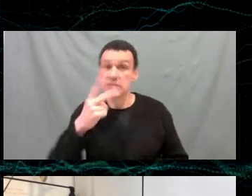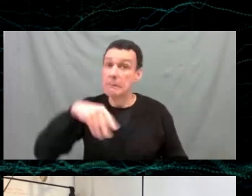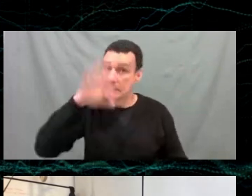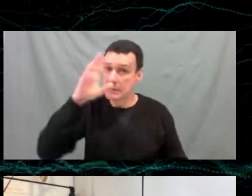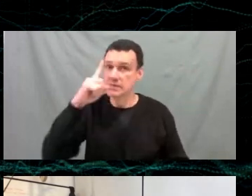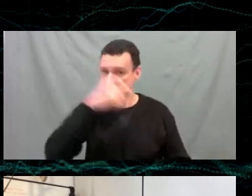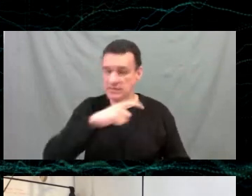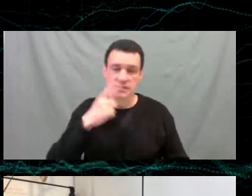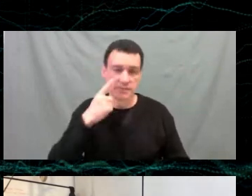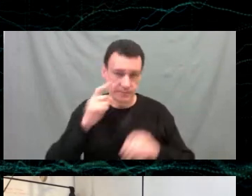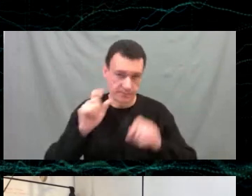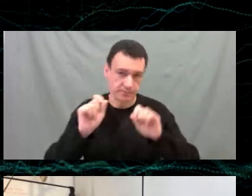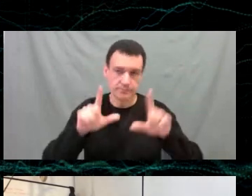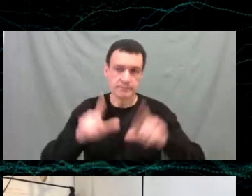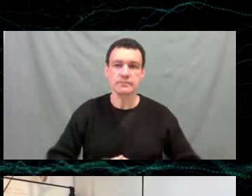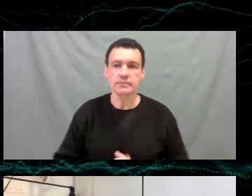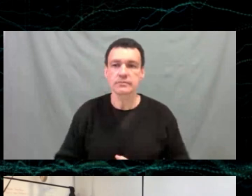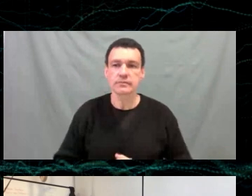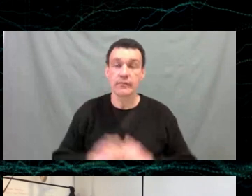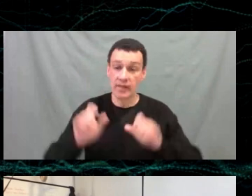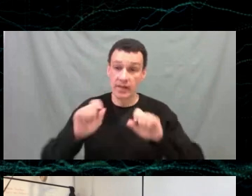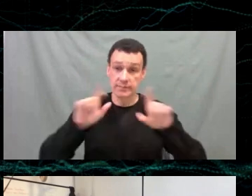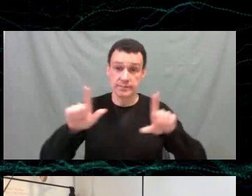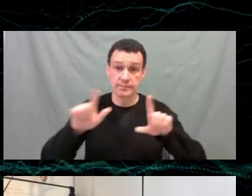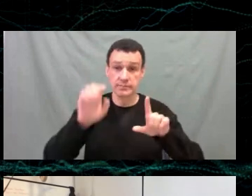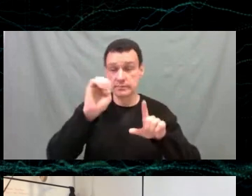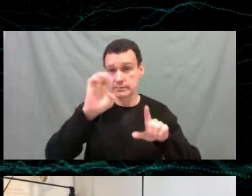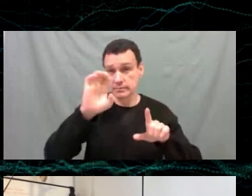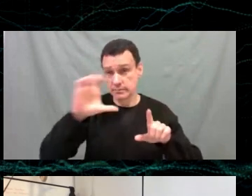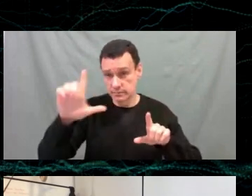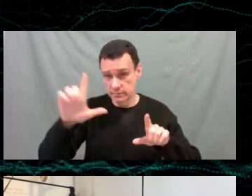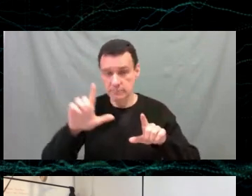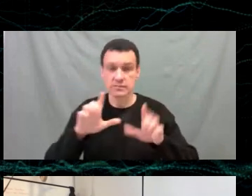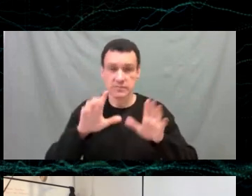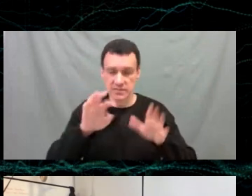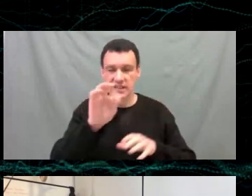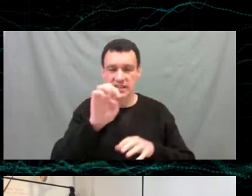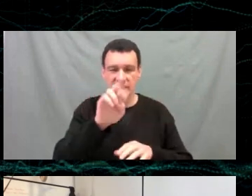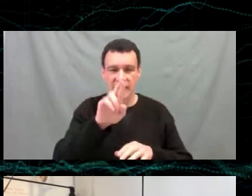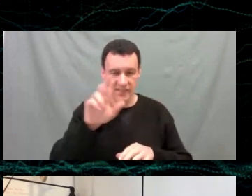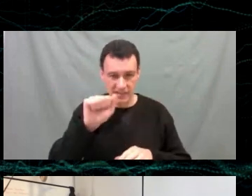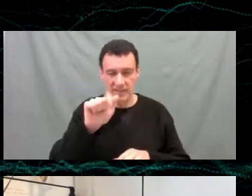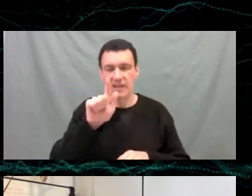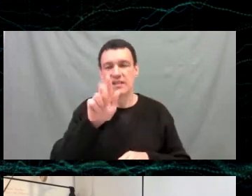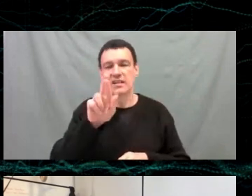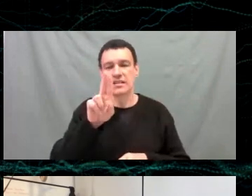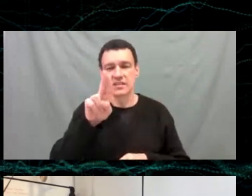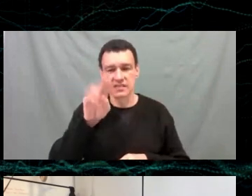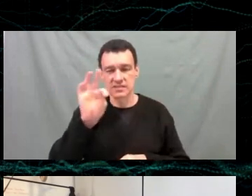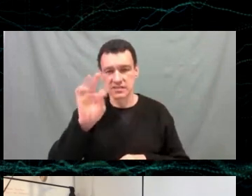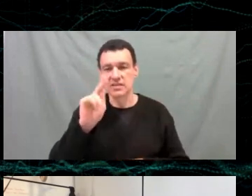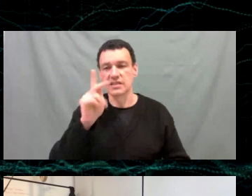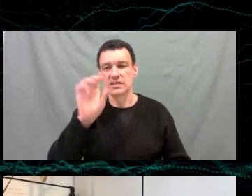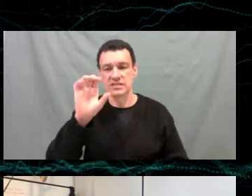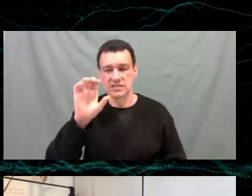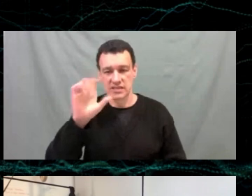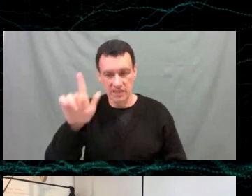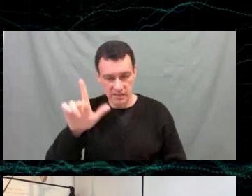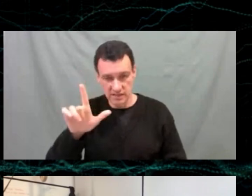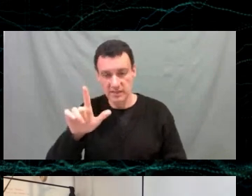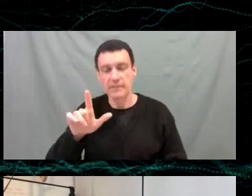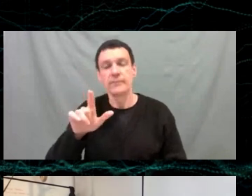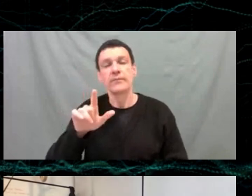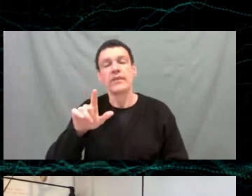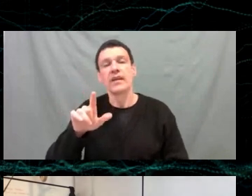Se eu abrir aqui o EC2 do TerraGrant HCL, a gente vê de novo aqui um Terraform, então esse daqui é um outro módulo que eu